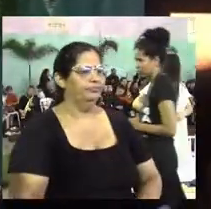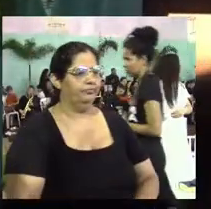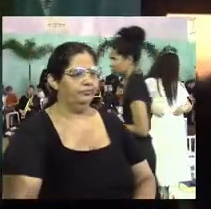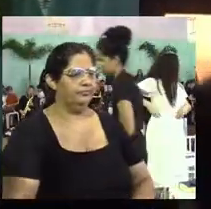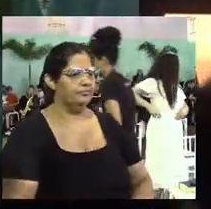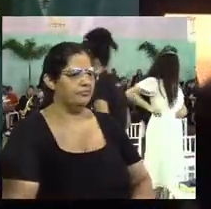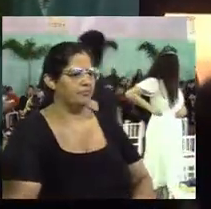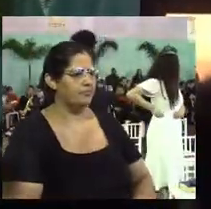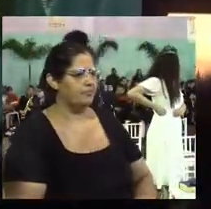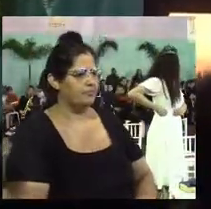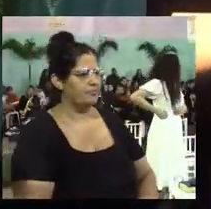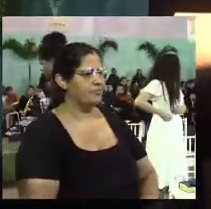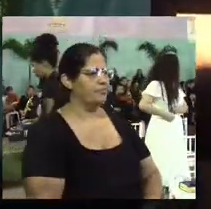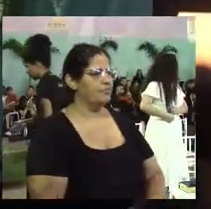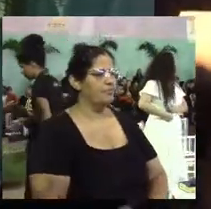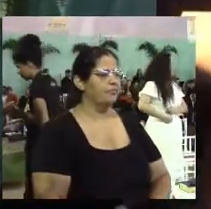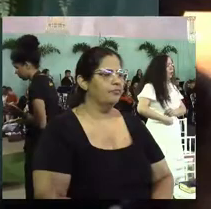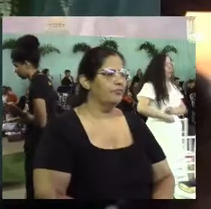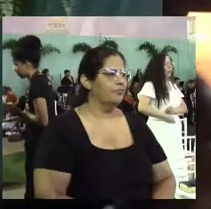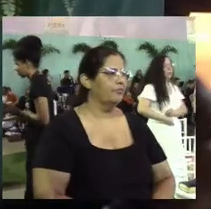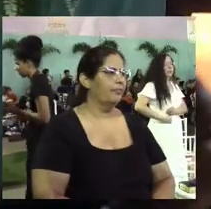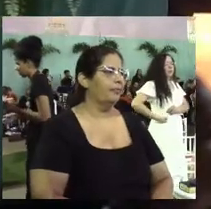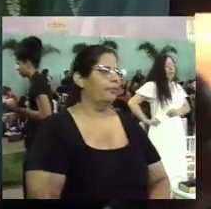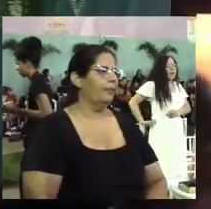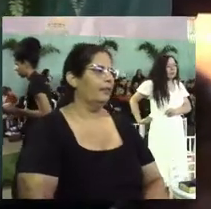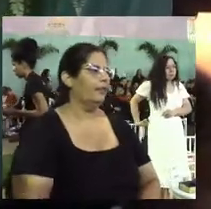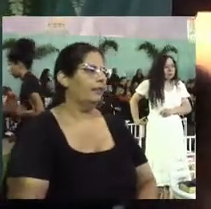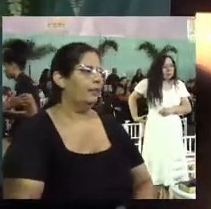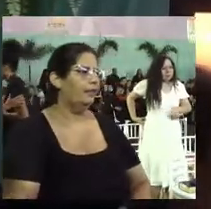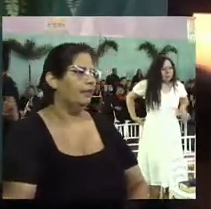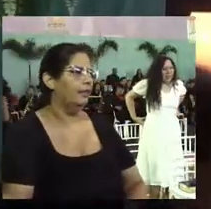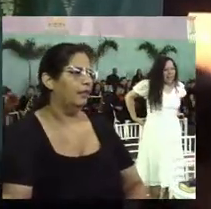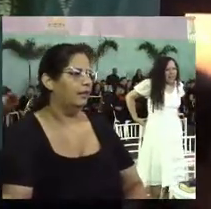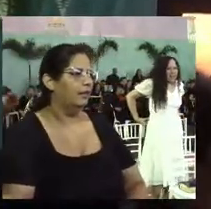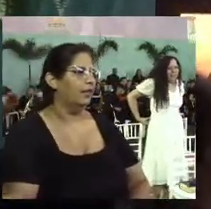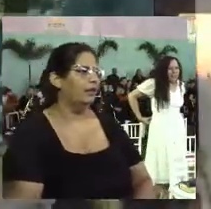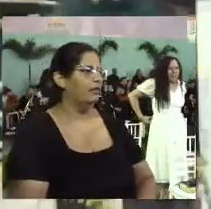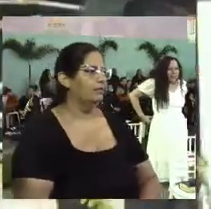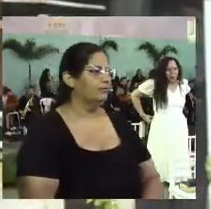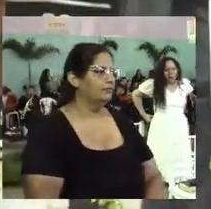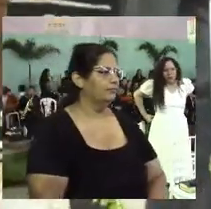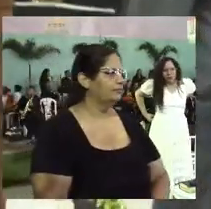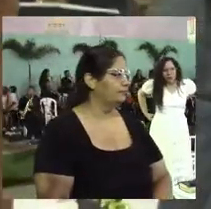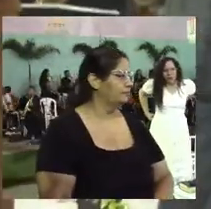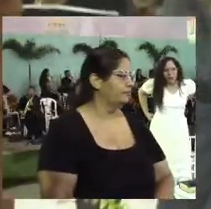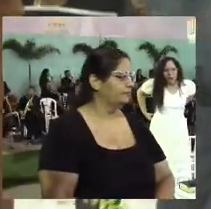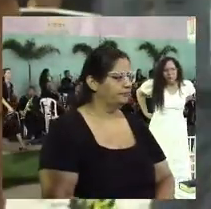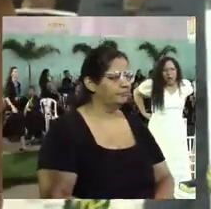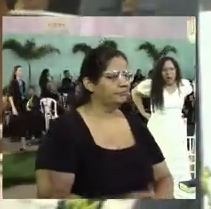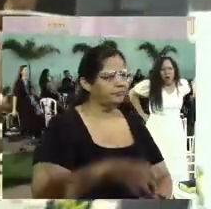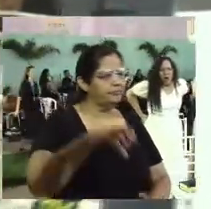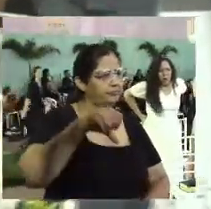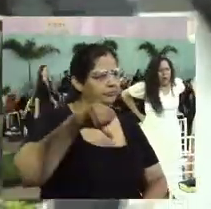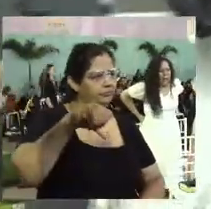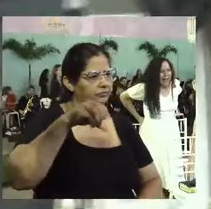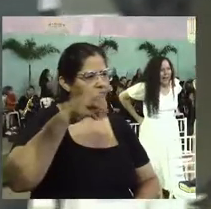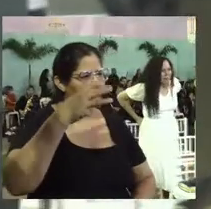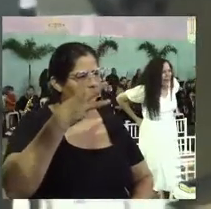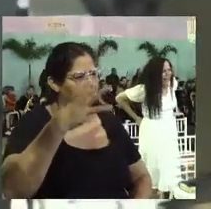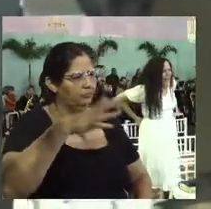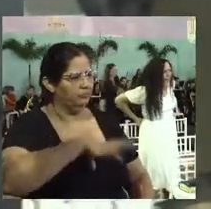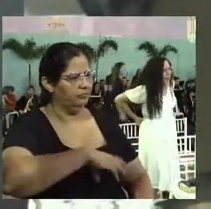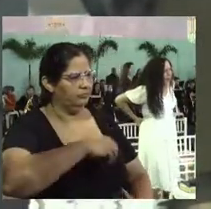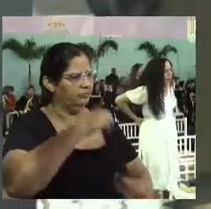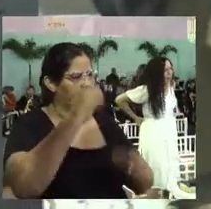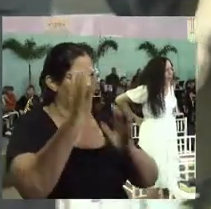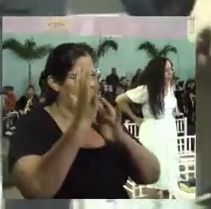eu quero estar na mente tudo eu vou perder só esse povo com 23 almas para